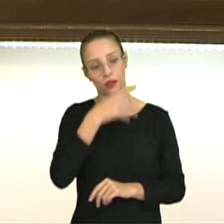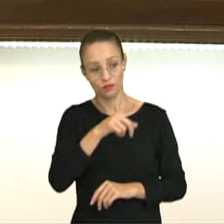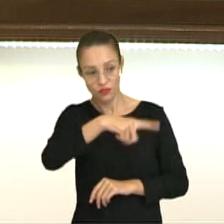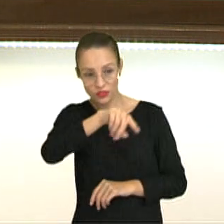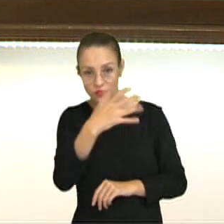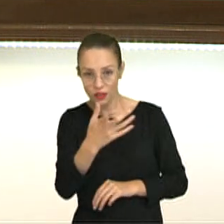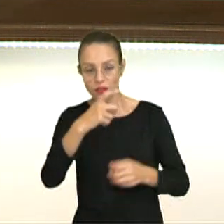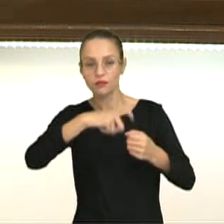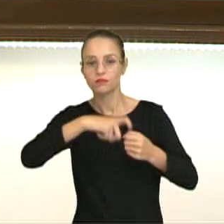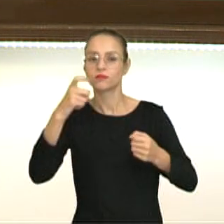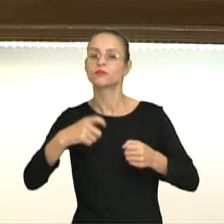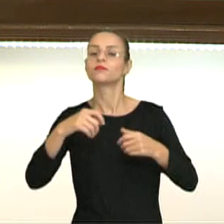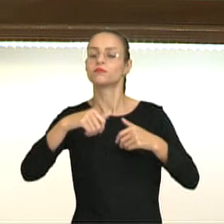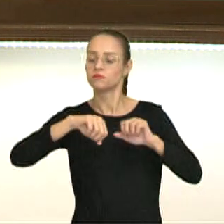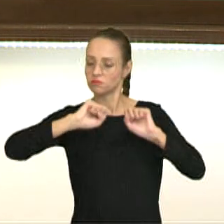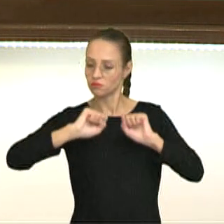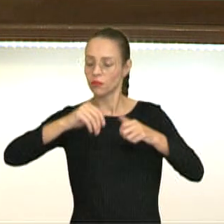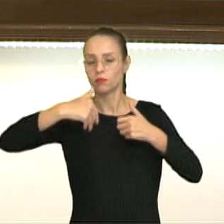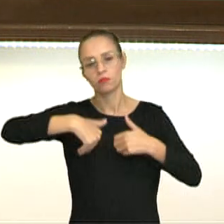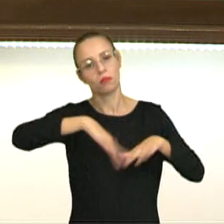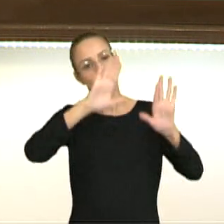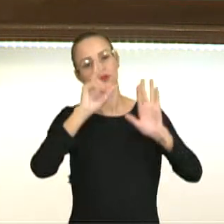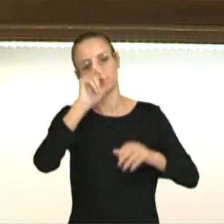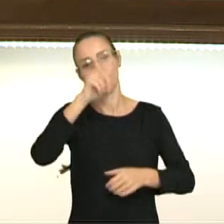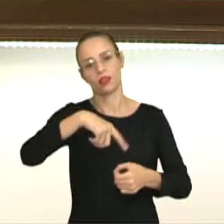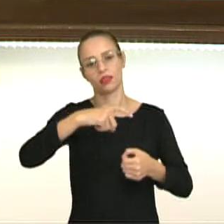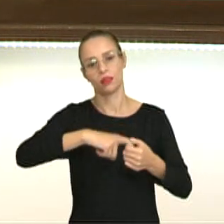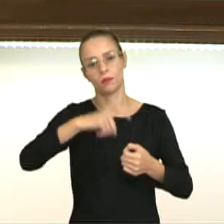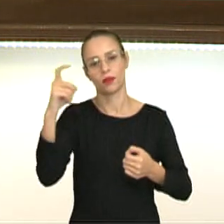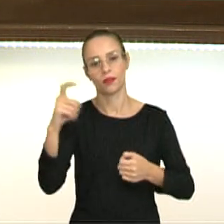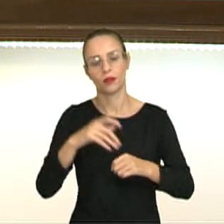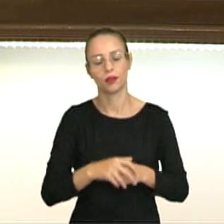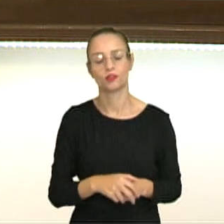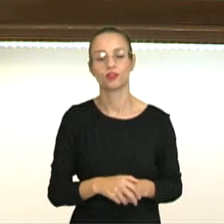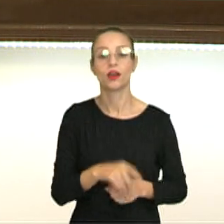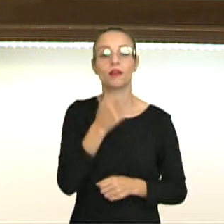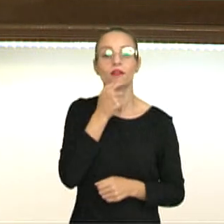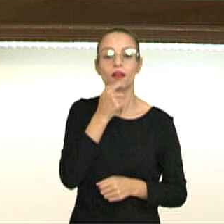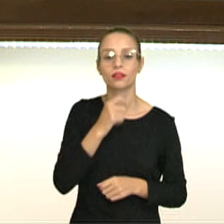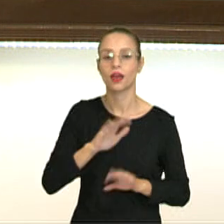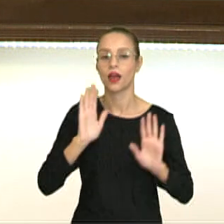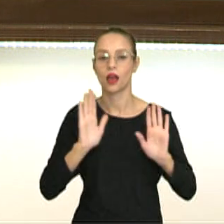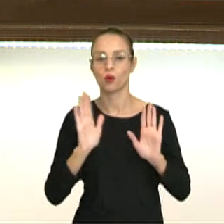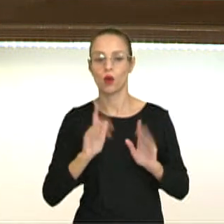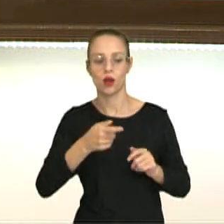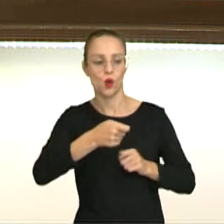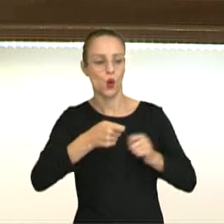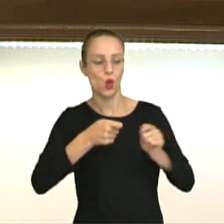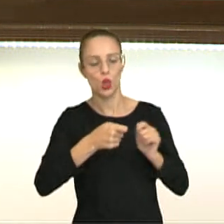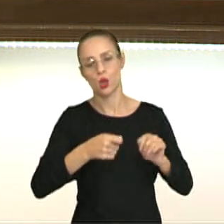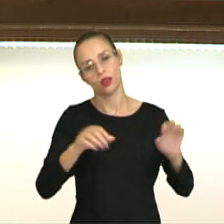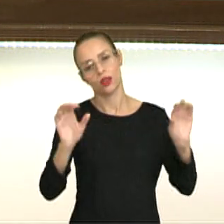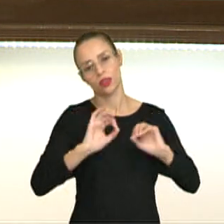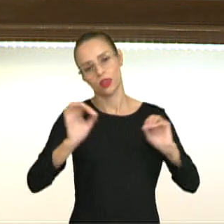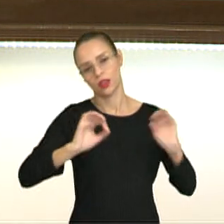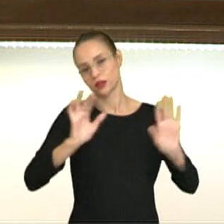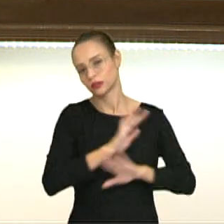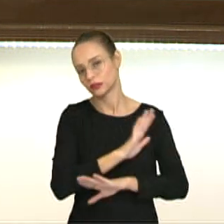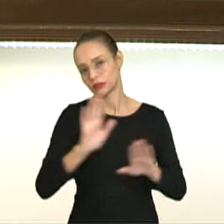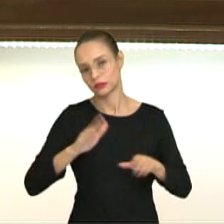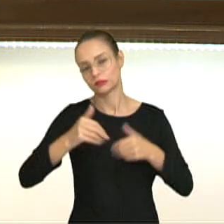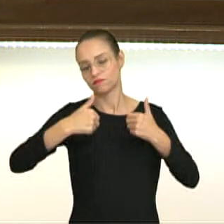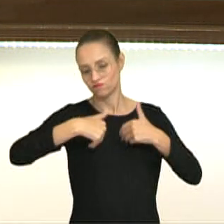querem ser independentes, agora a independência é de vocês, né? A Inglaterra agora não tem mais controle nem domínio sobre esse